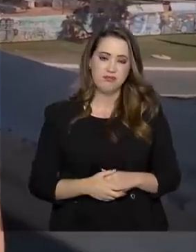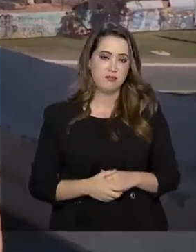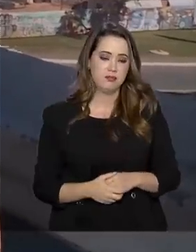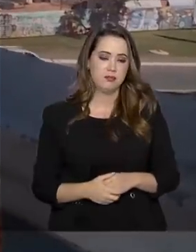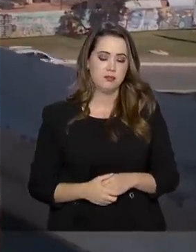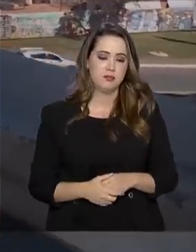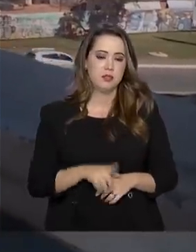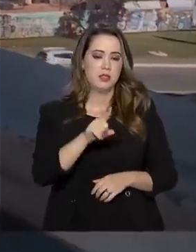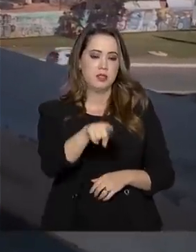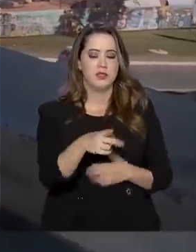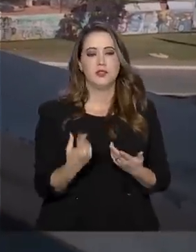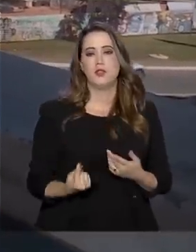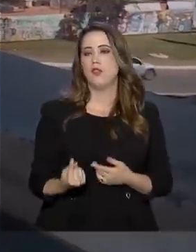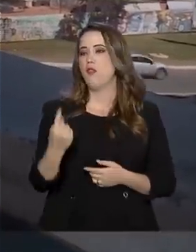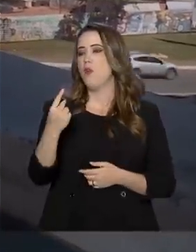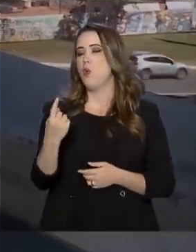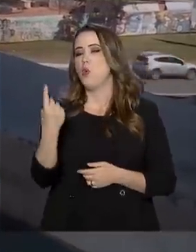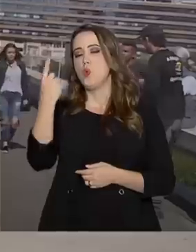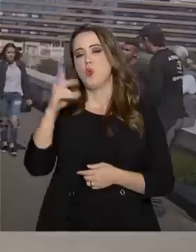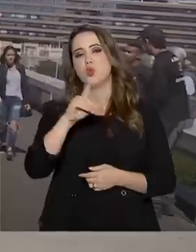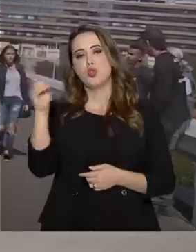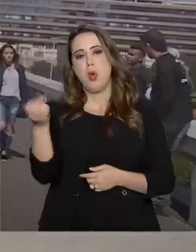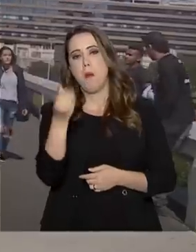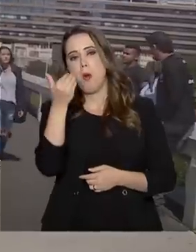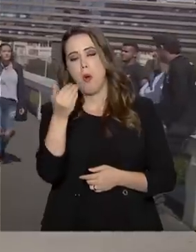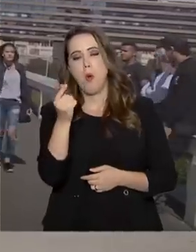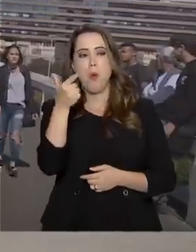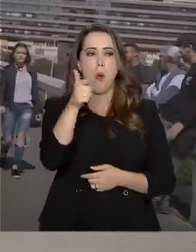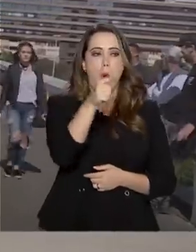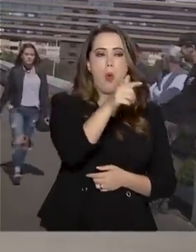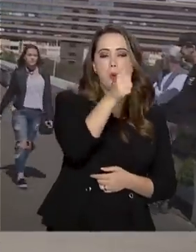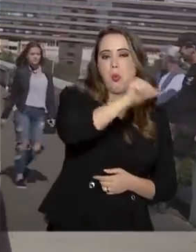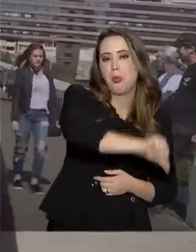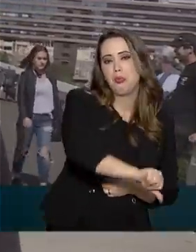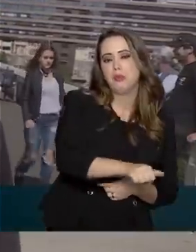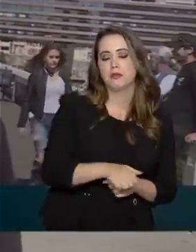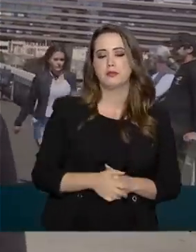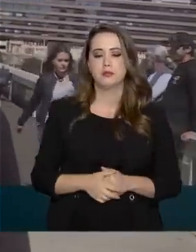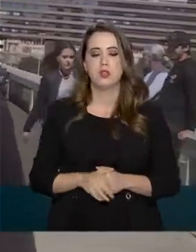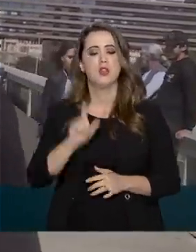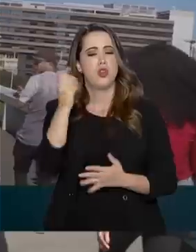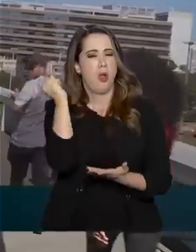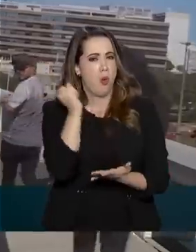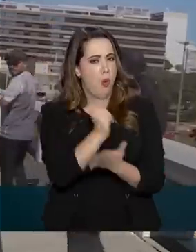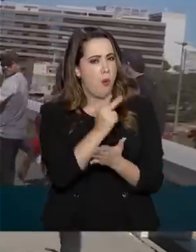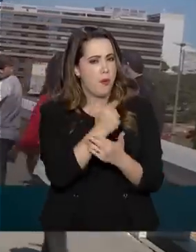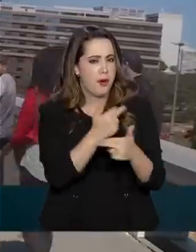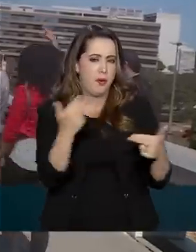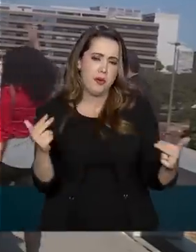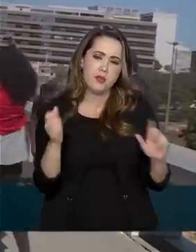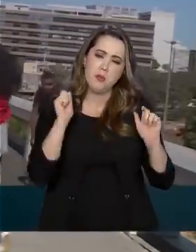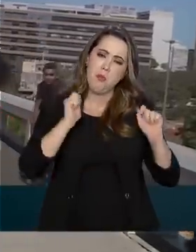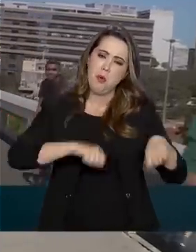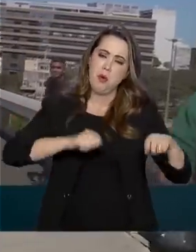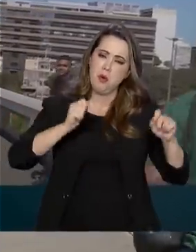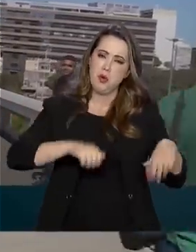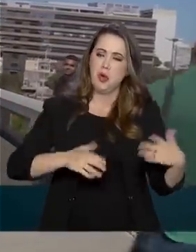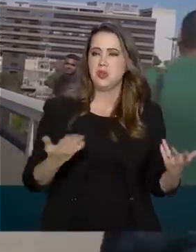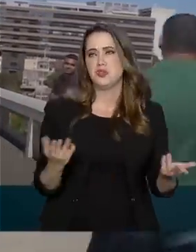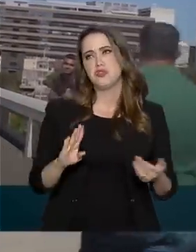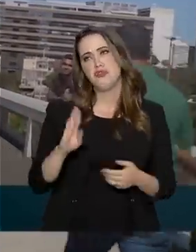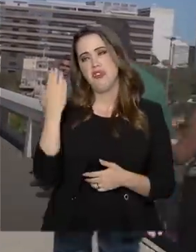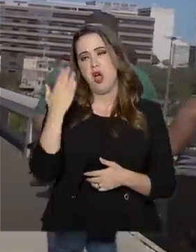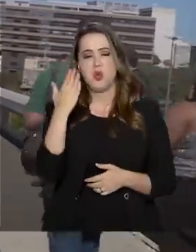Eles funcionam um dia, no outro dia não funcionam mais. Eu já comprei algum produto que pode ser que seja